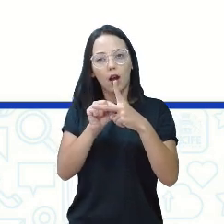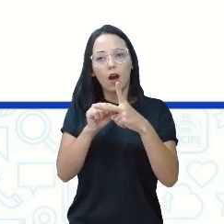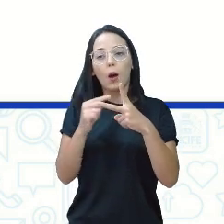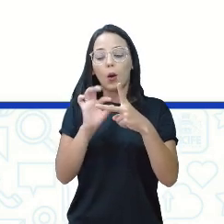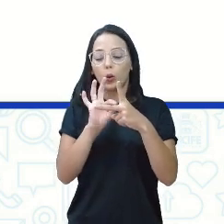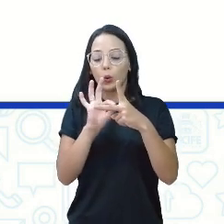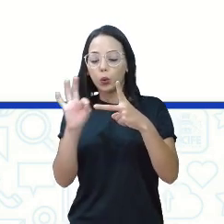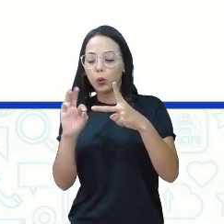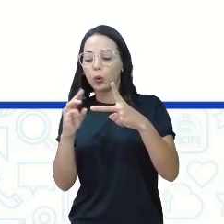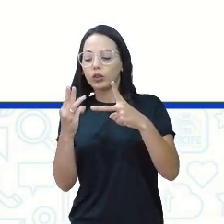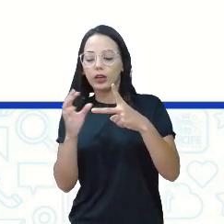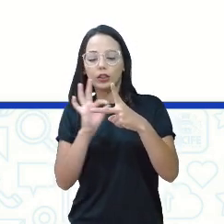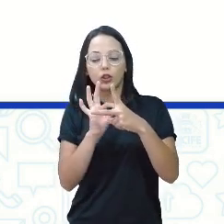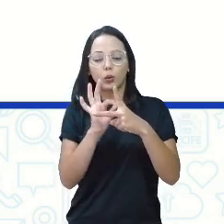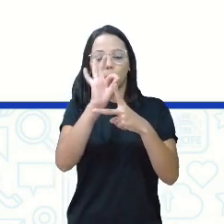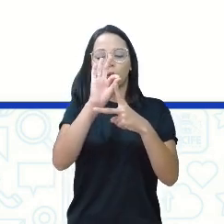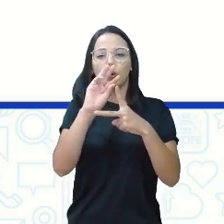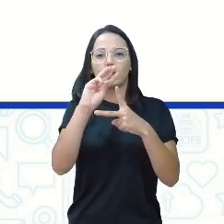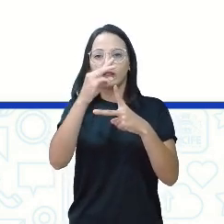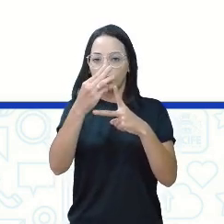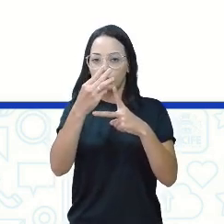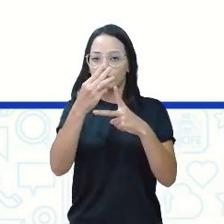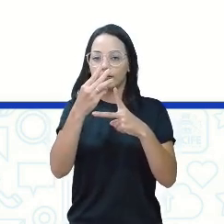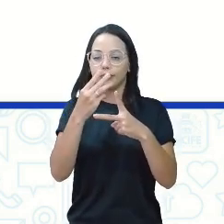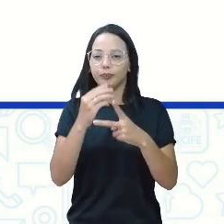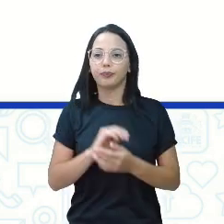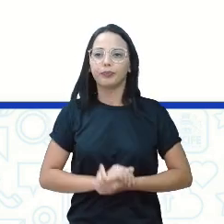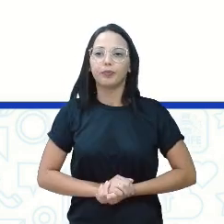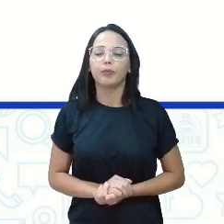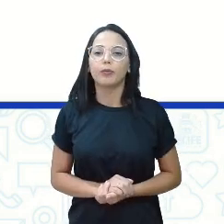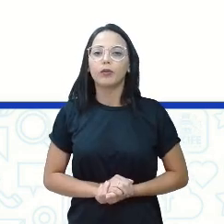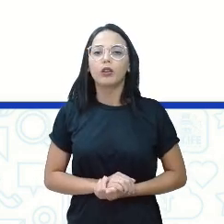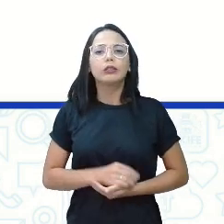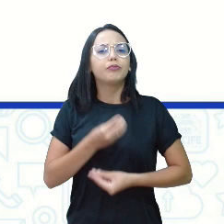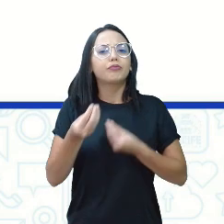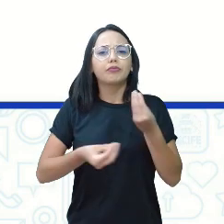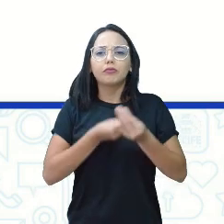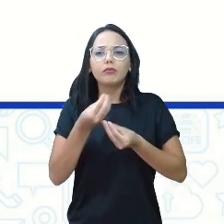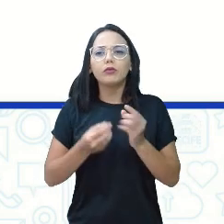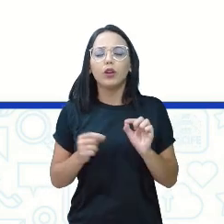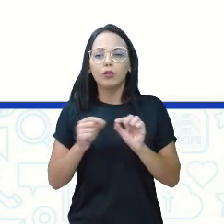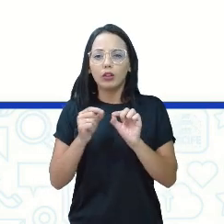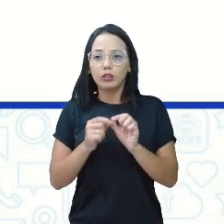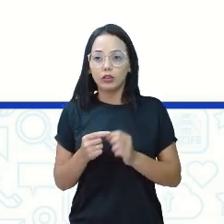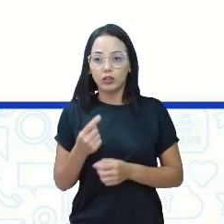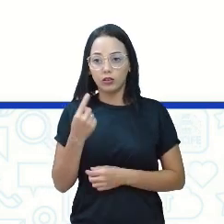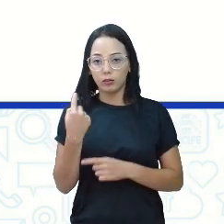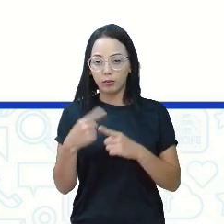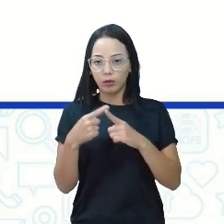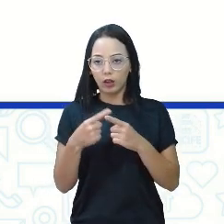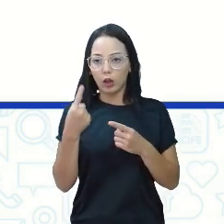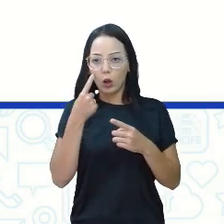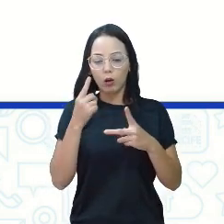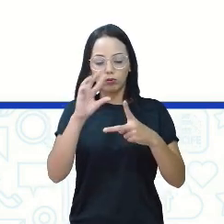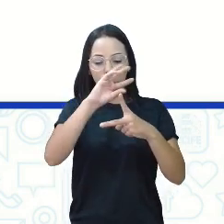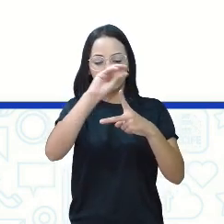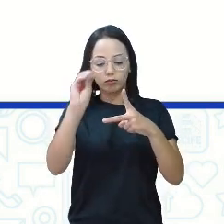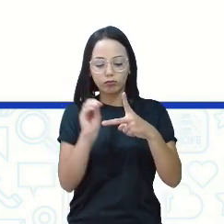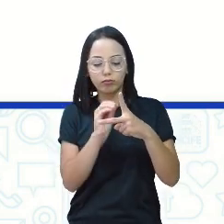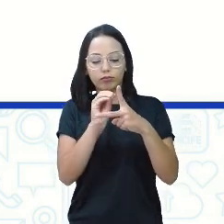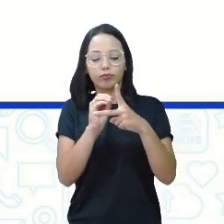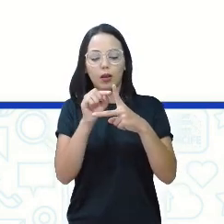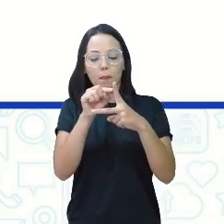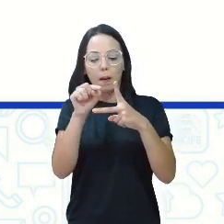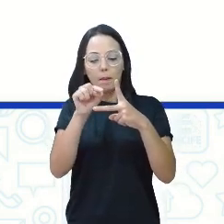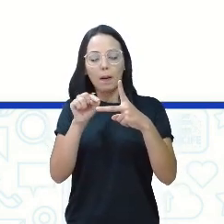de largura, com 3 metros de altura. Então, como é que a gente vai fazer? Ideia é igual, ó, vamos compor a figura.